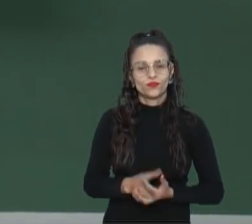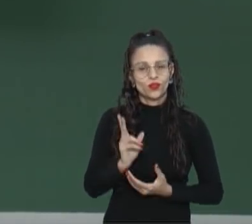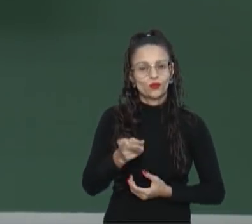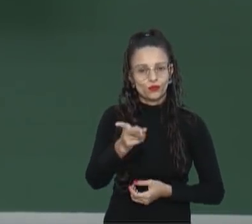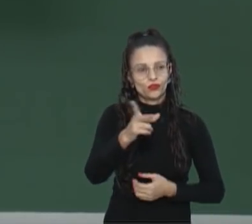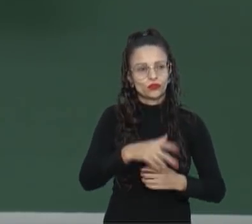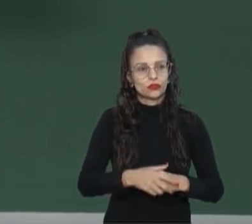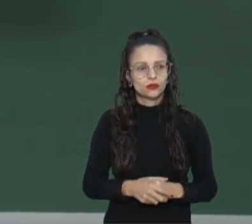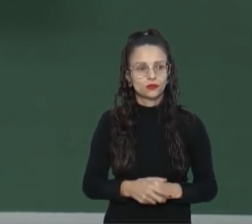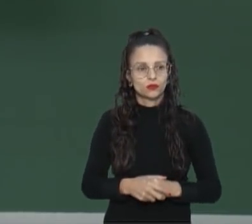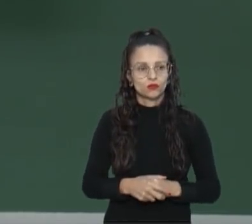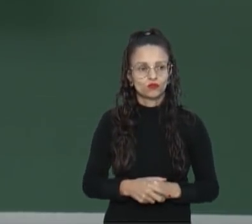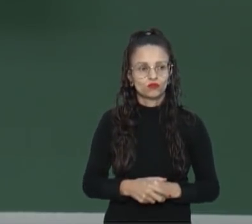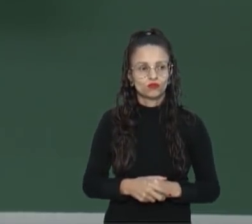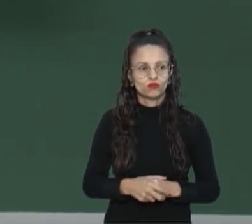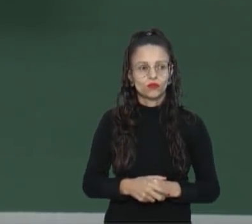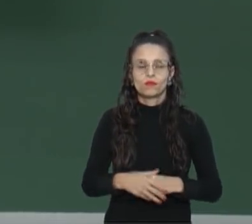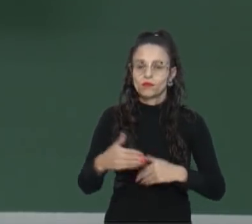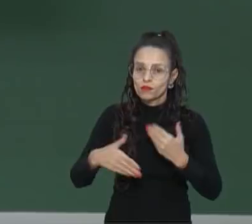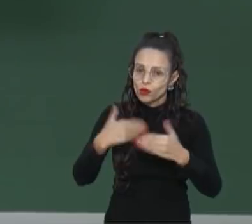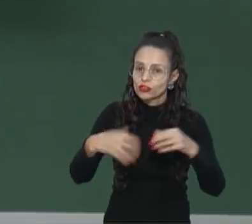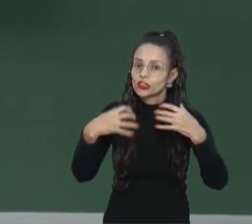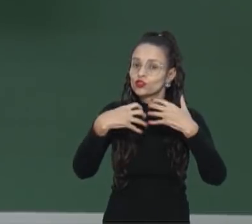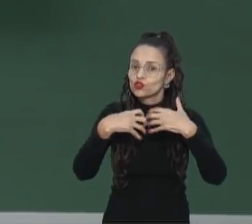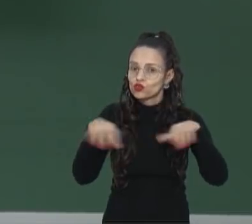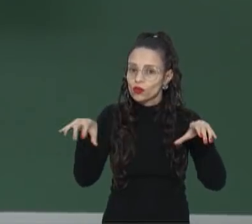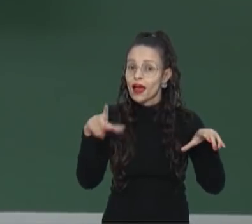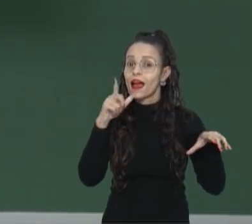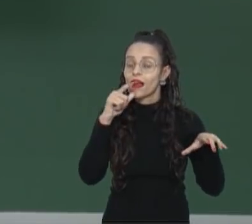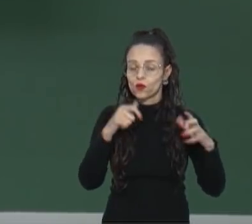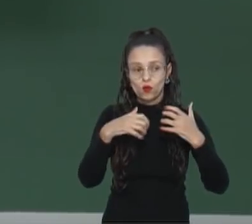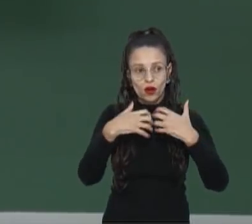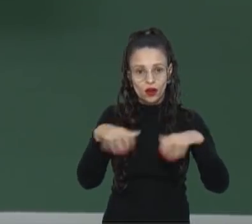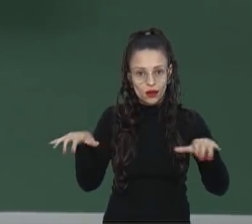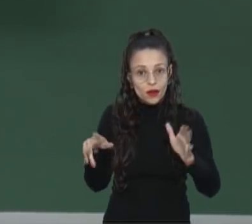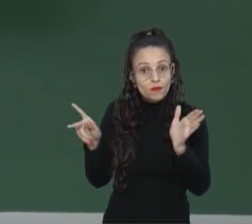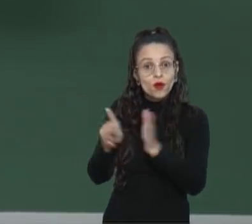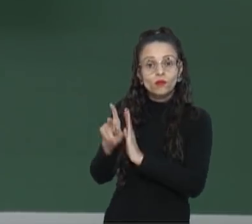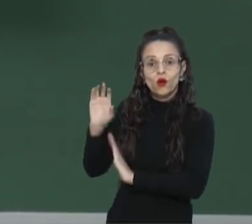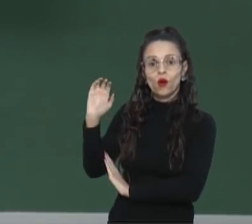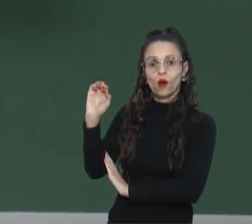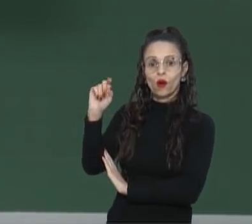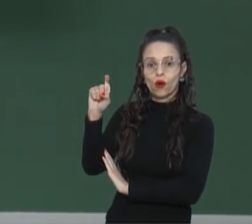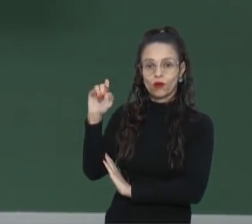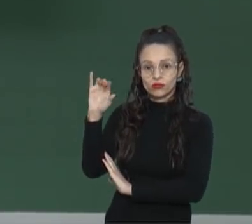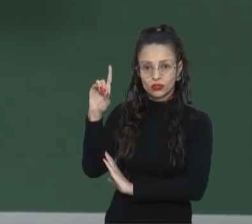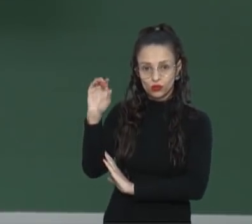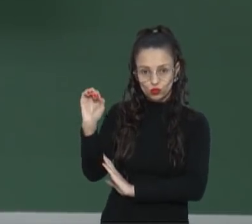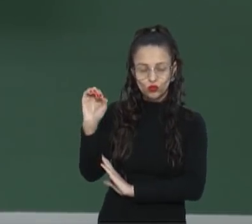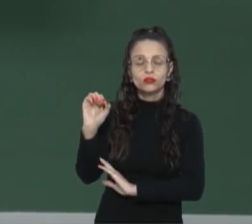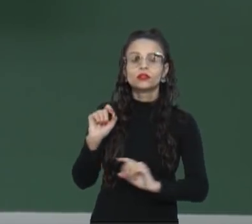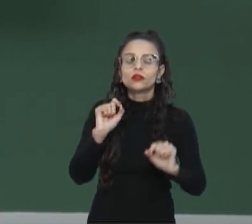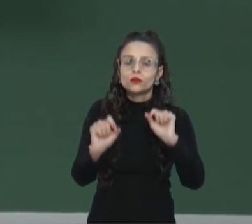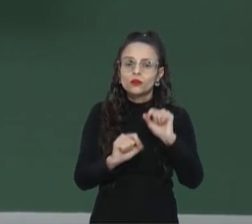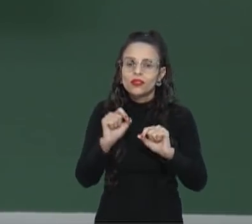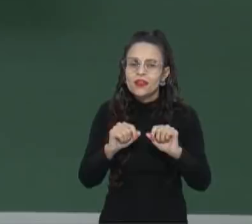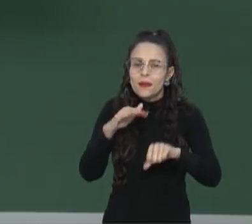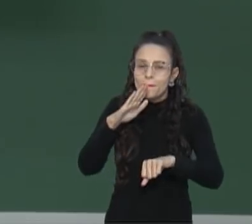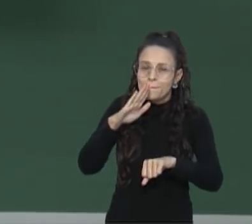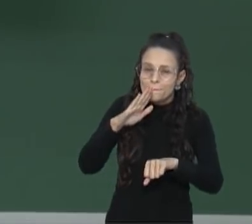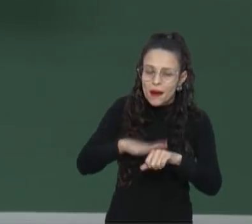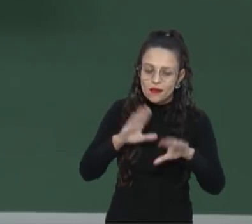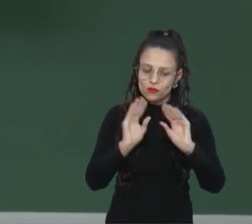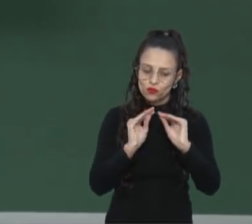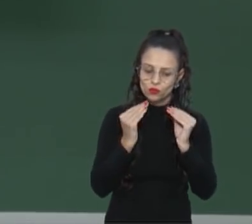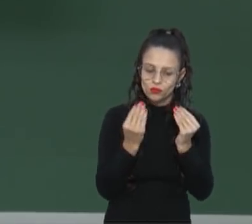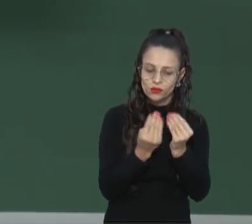aqui. Processo de dissociação em água para os óxidos, correto? O elemento mais eletronegativo